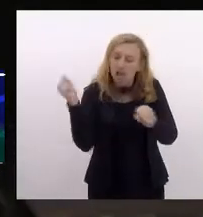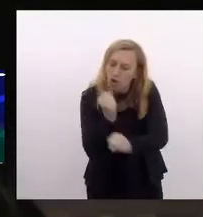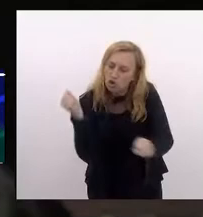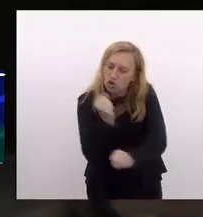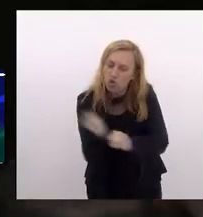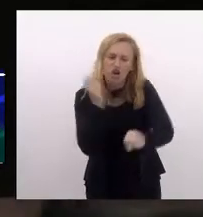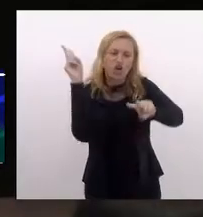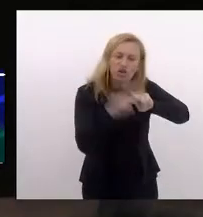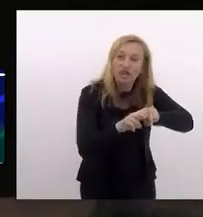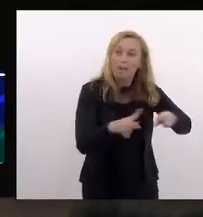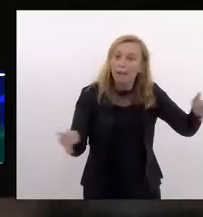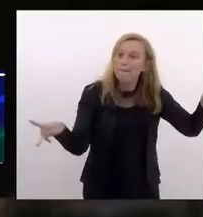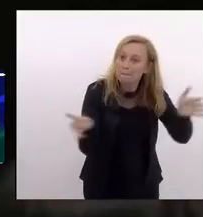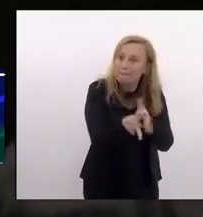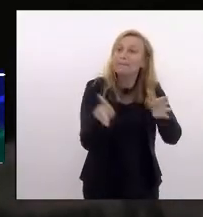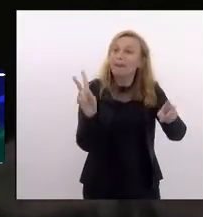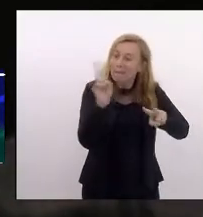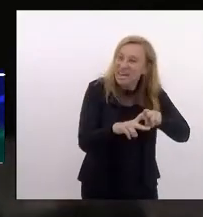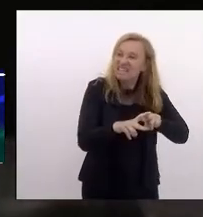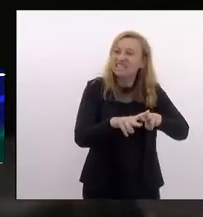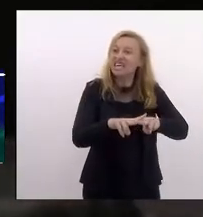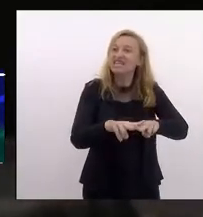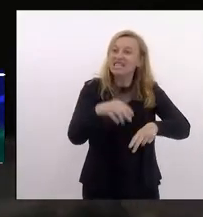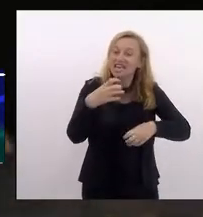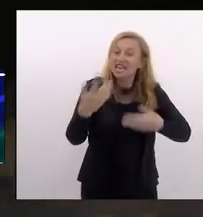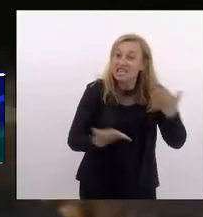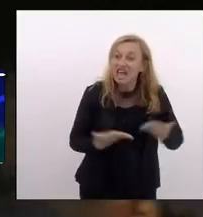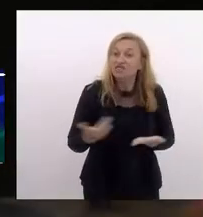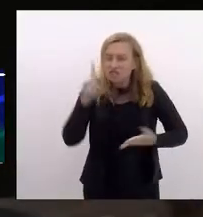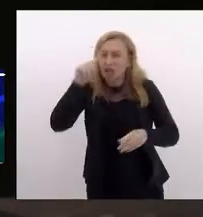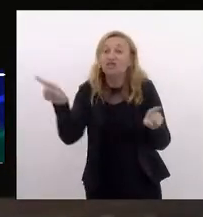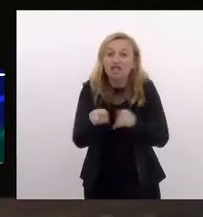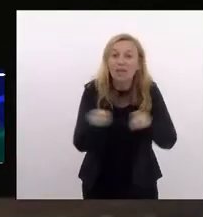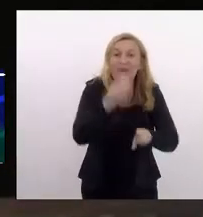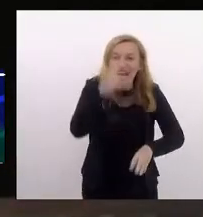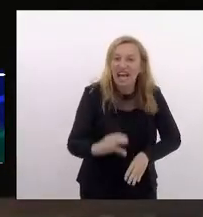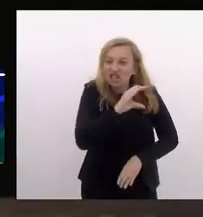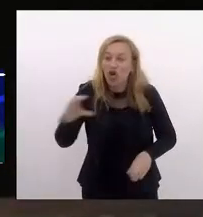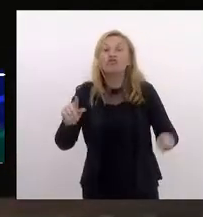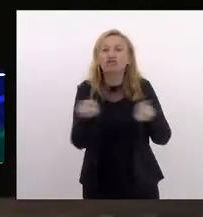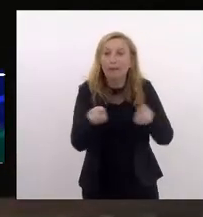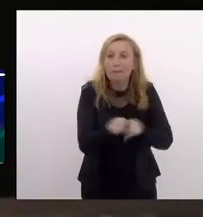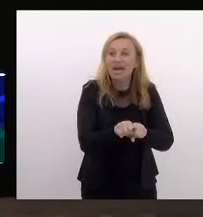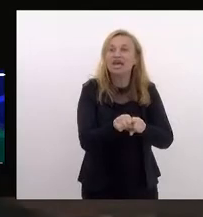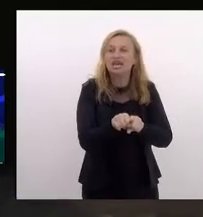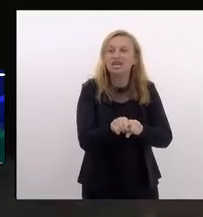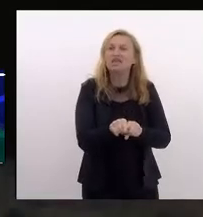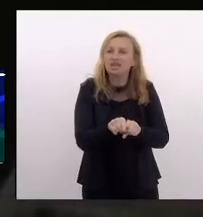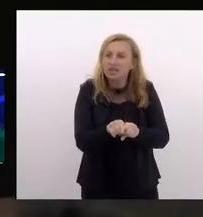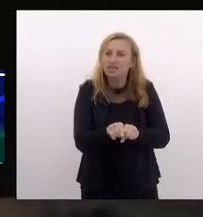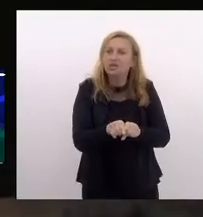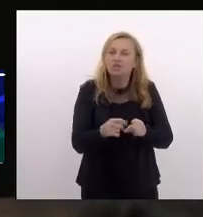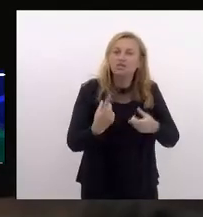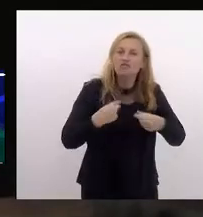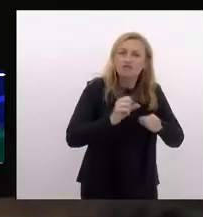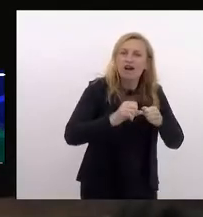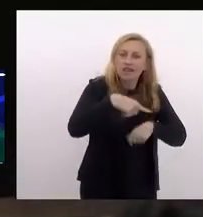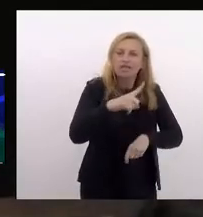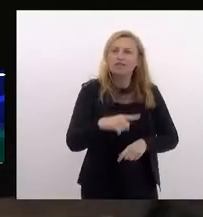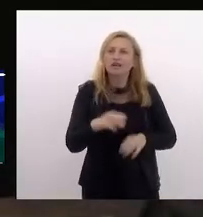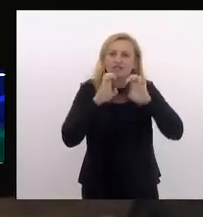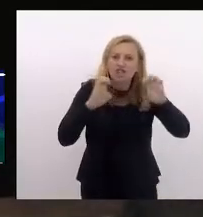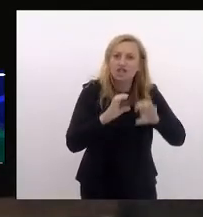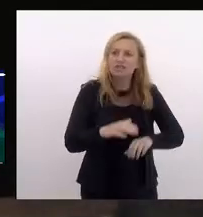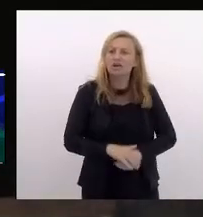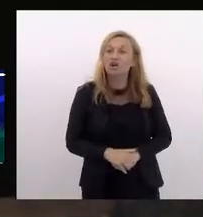possui cadeia para aprender crente que católico também porque os católicos também gosta de fazer isso quando faz as suas romarias